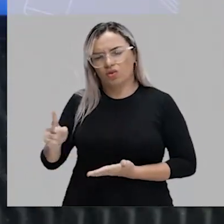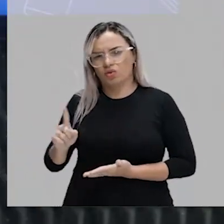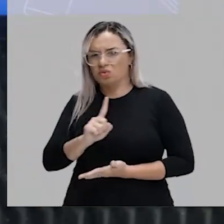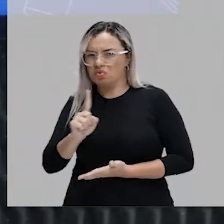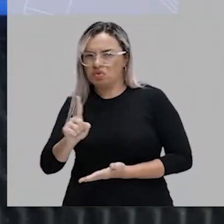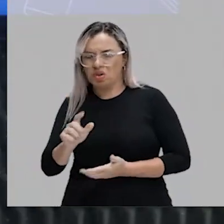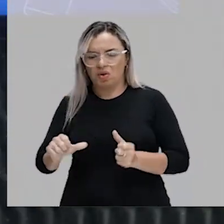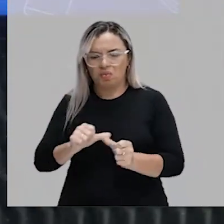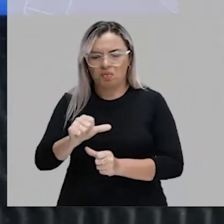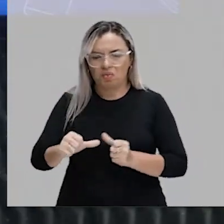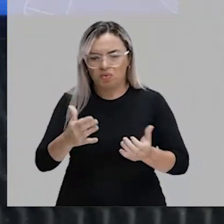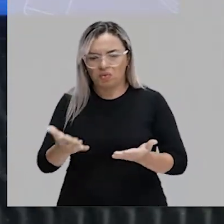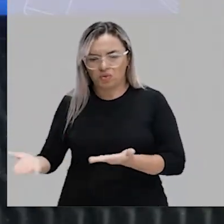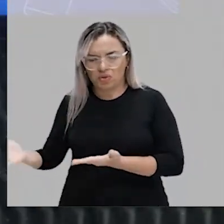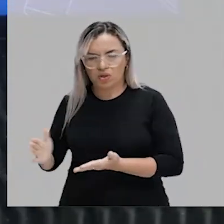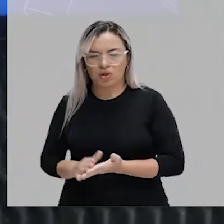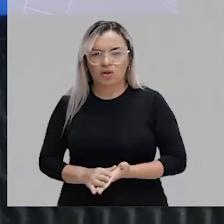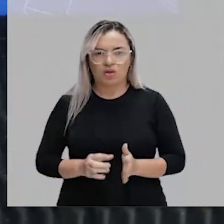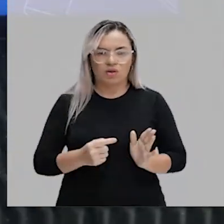invariáveis. Ninguém,